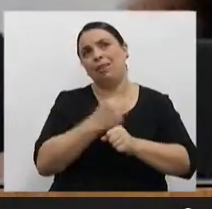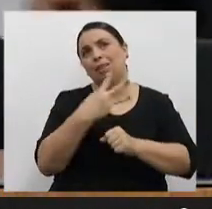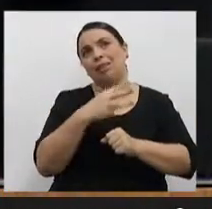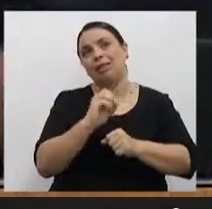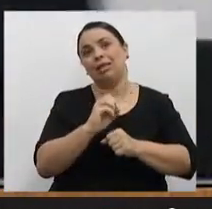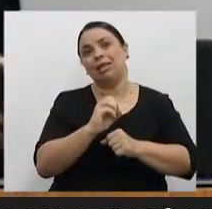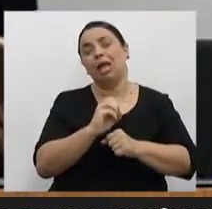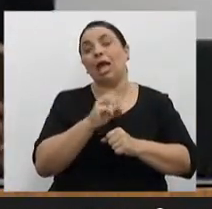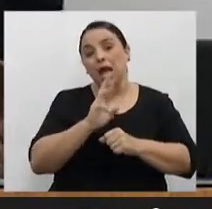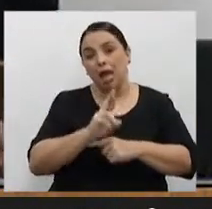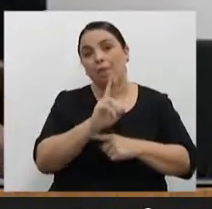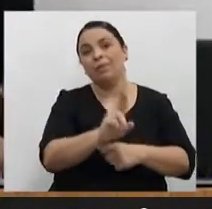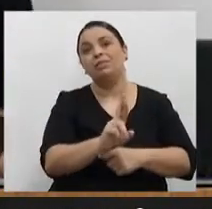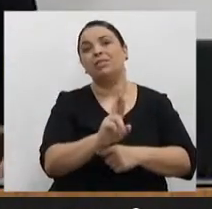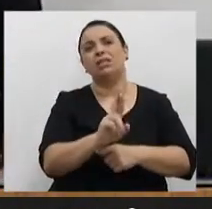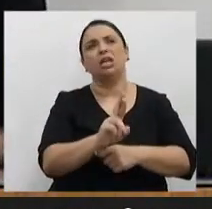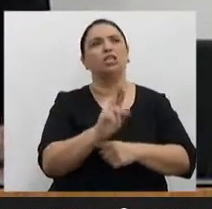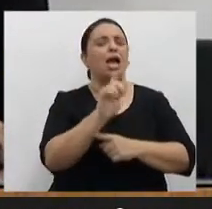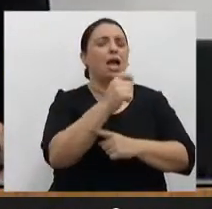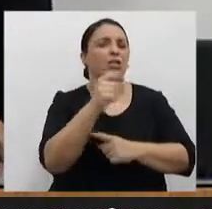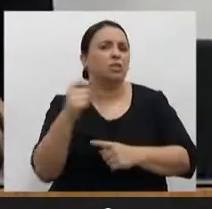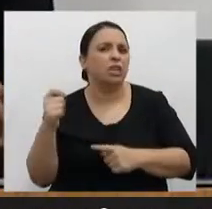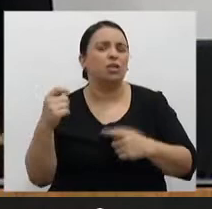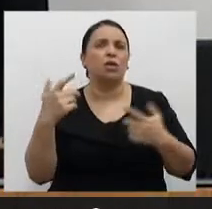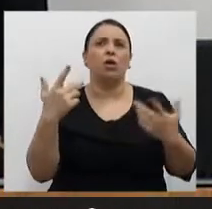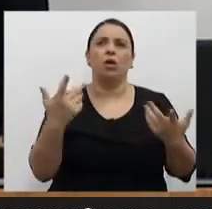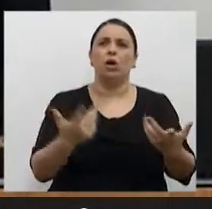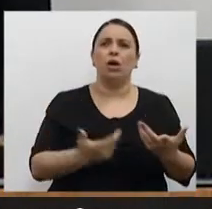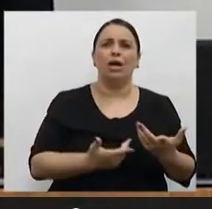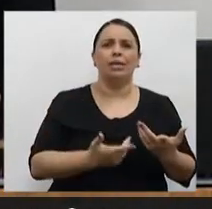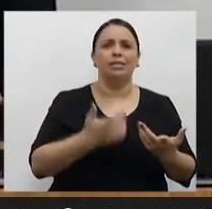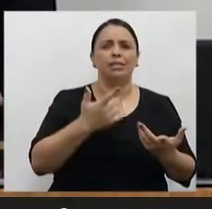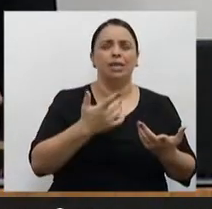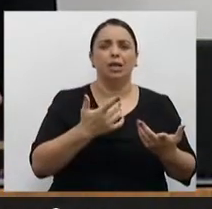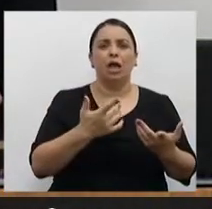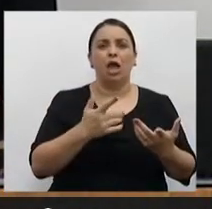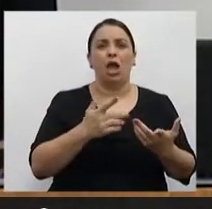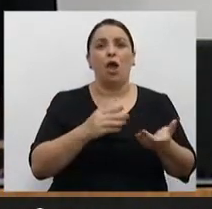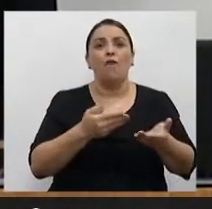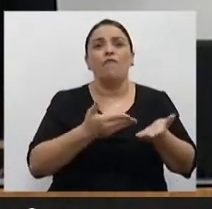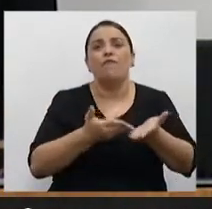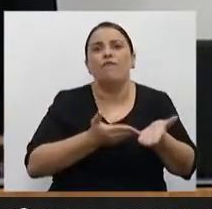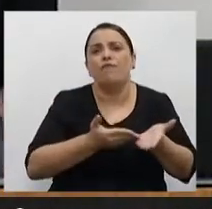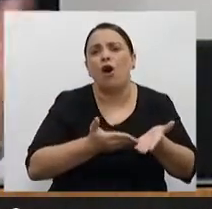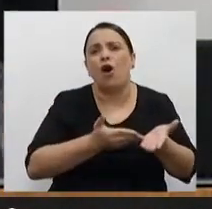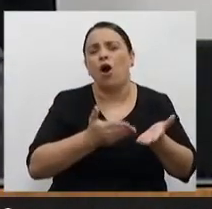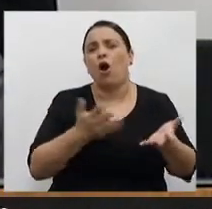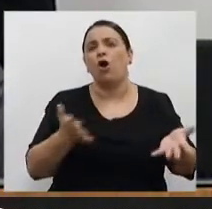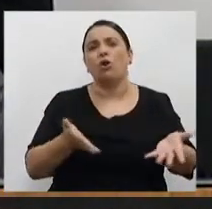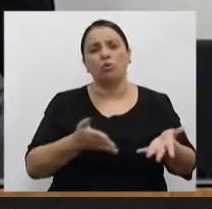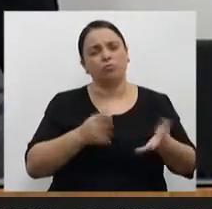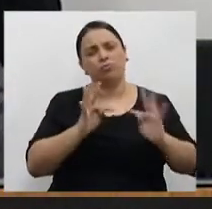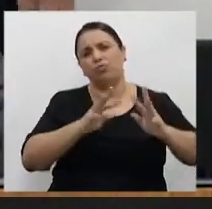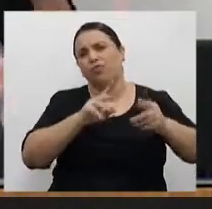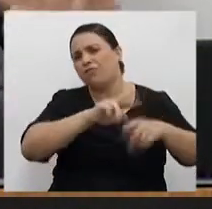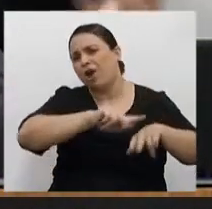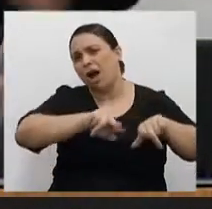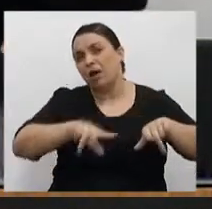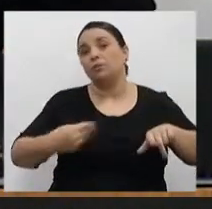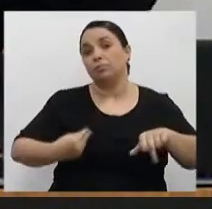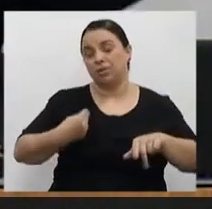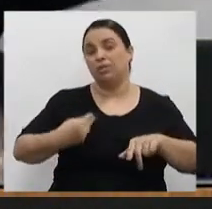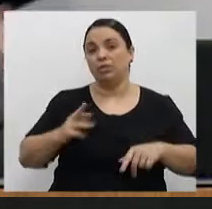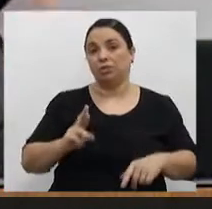aí vai, associações aqui presentes, vários fóruns aqui presentes. Então, eu quero agradecer,